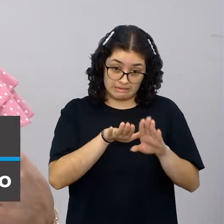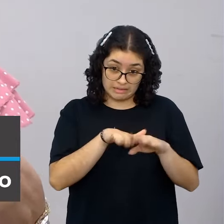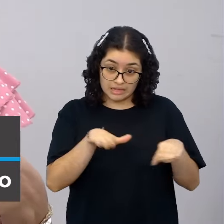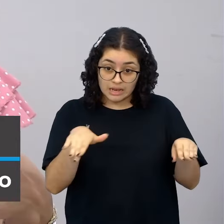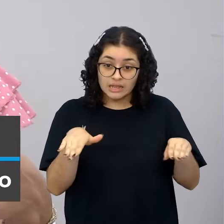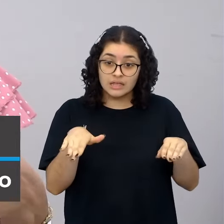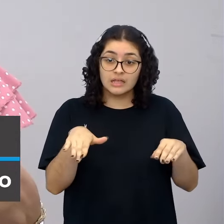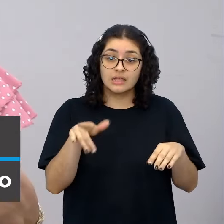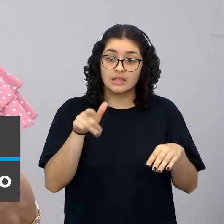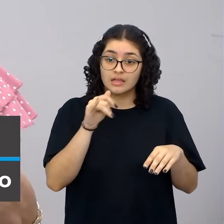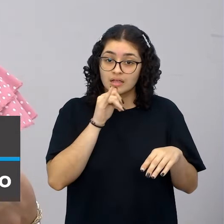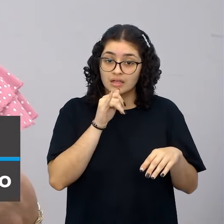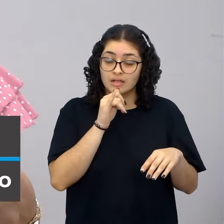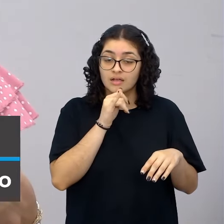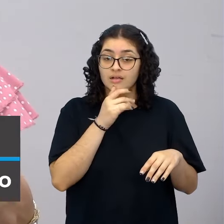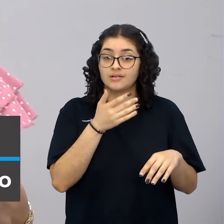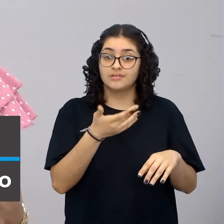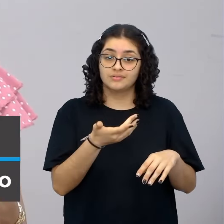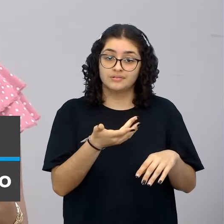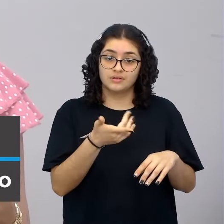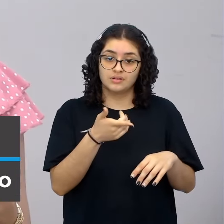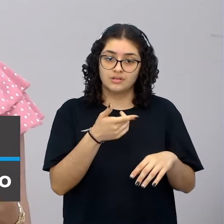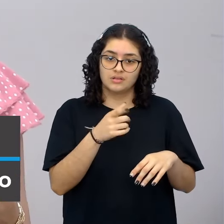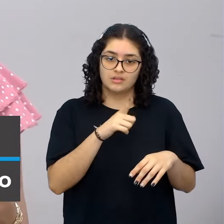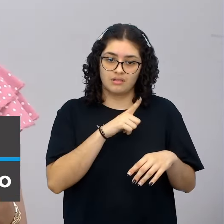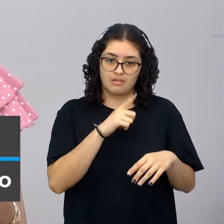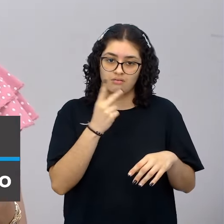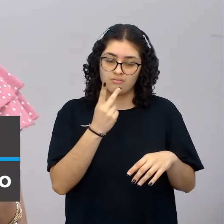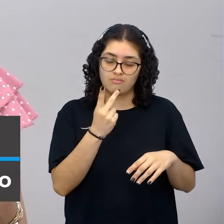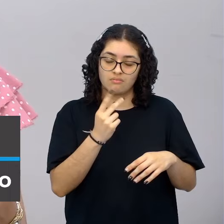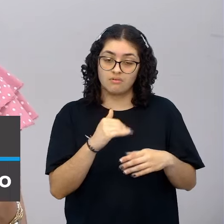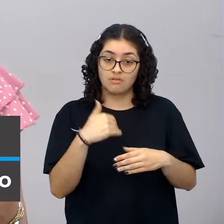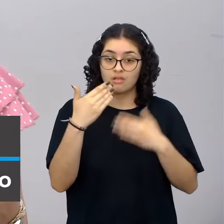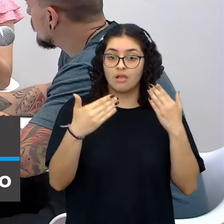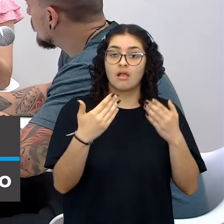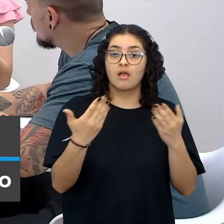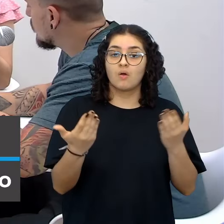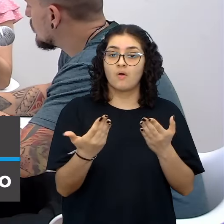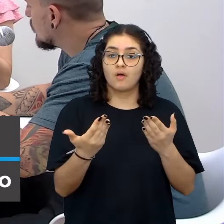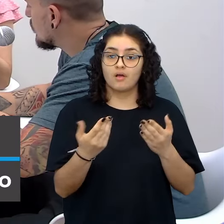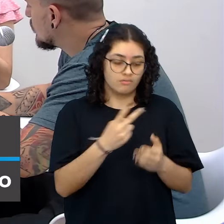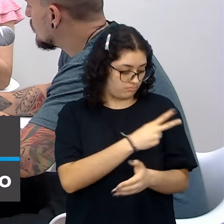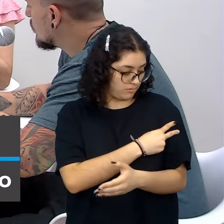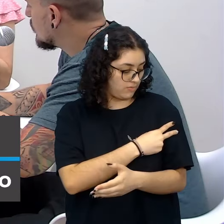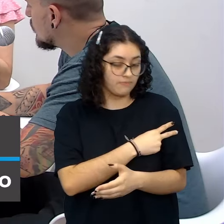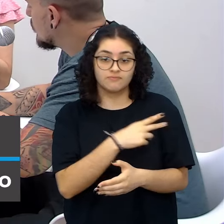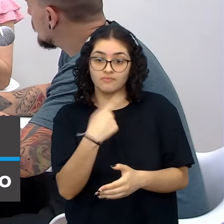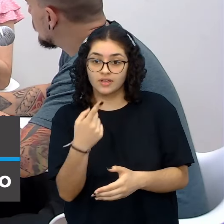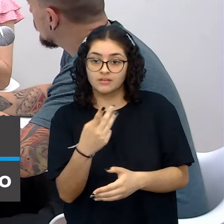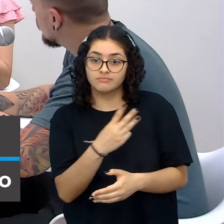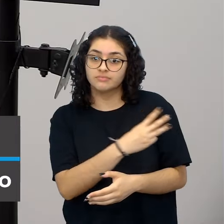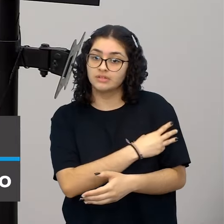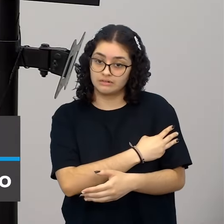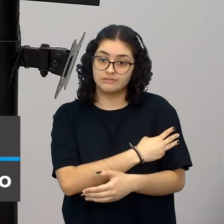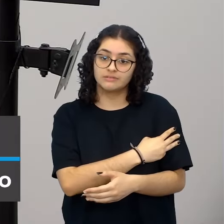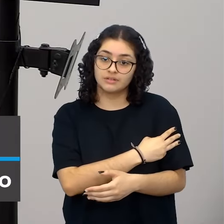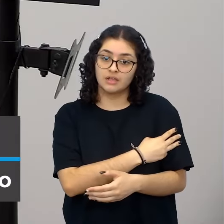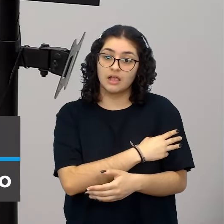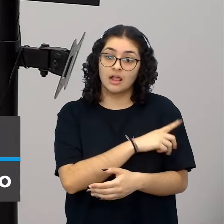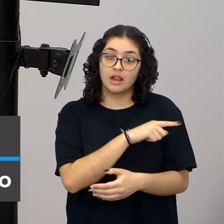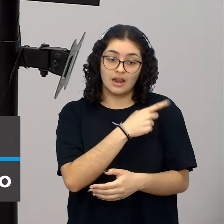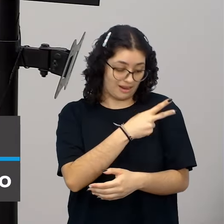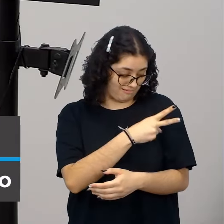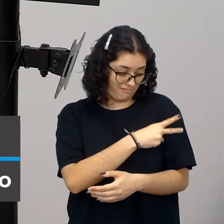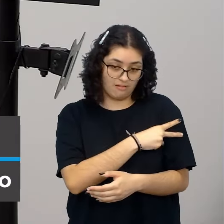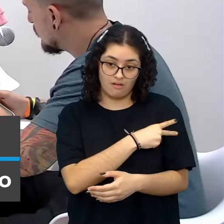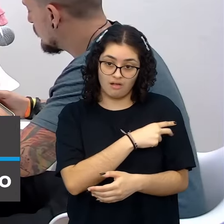que estava lá no segundo aninho, este ano já ia para o 3º ano. De alguma forma, ele no 2º